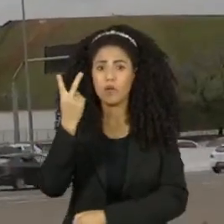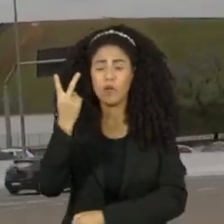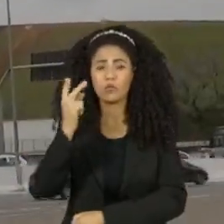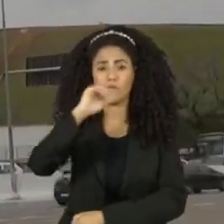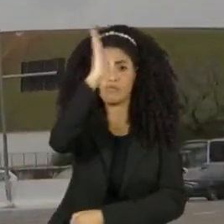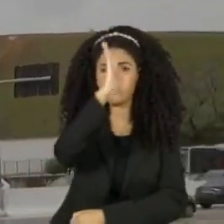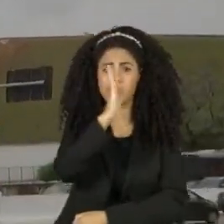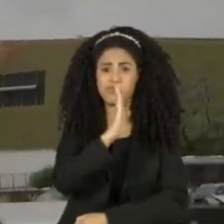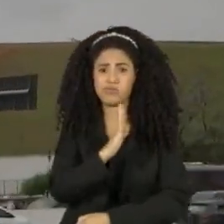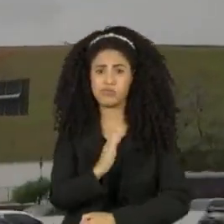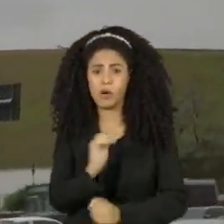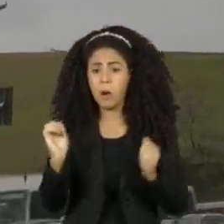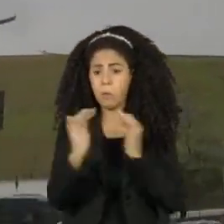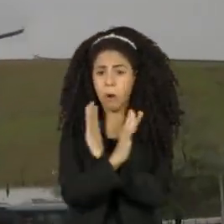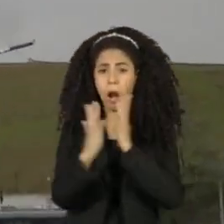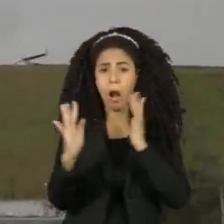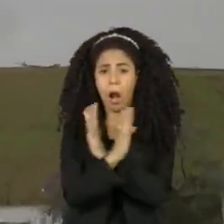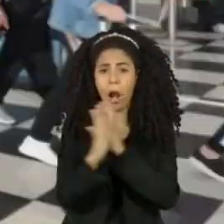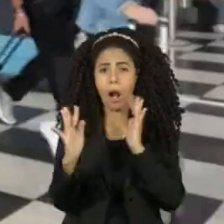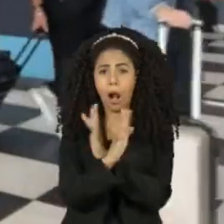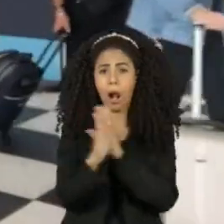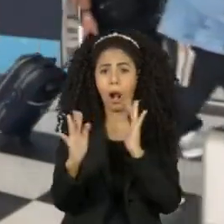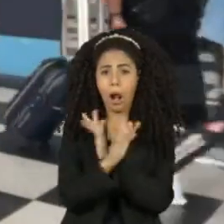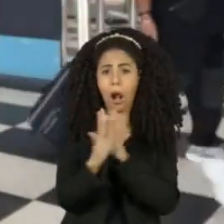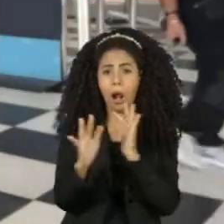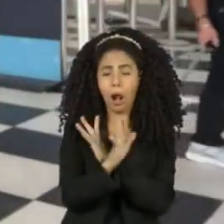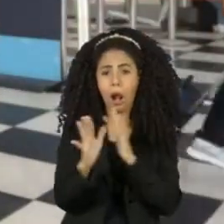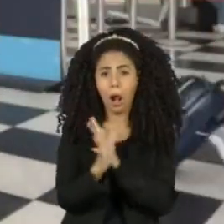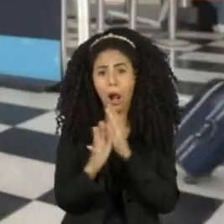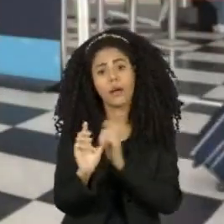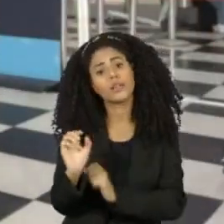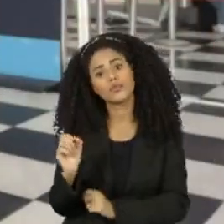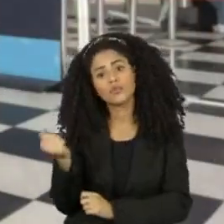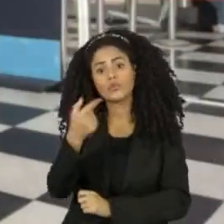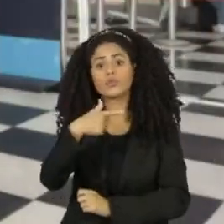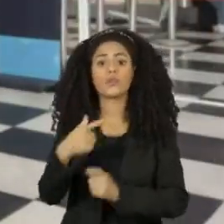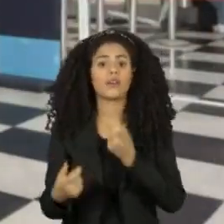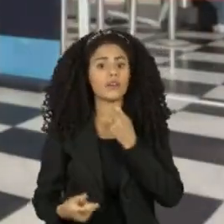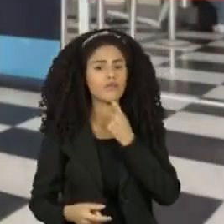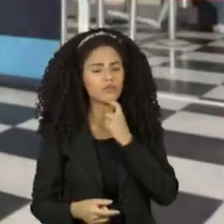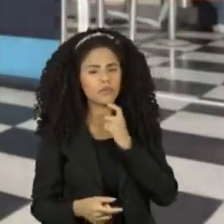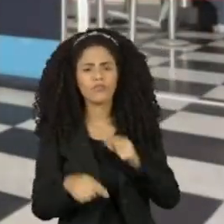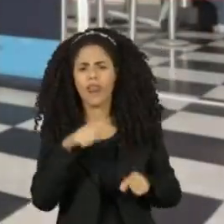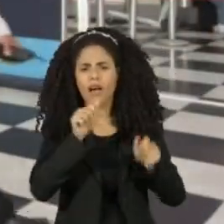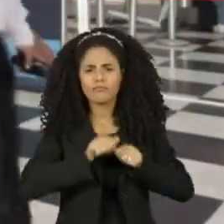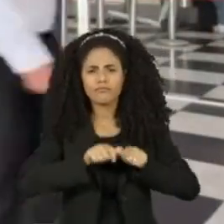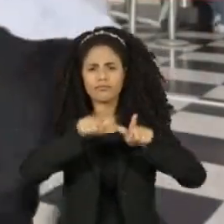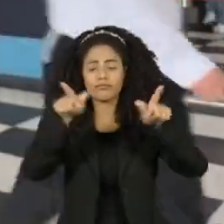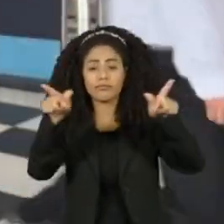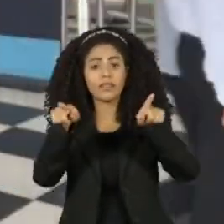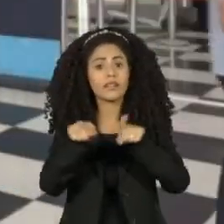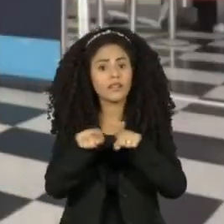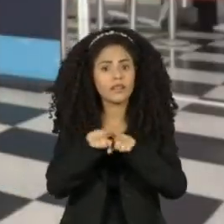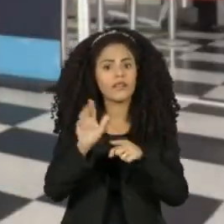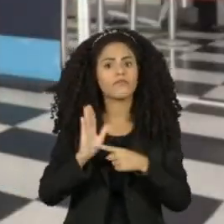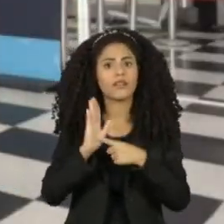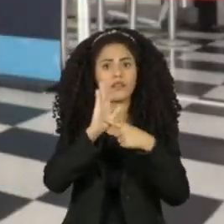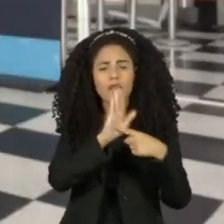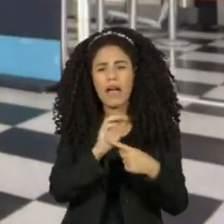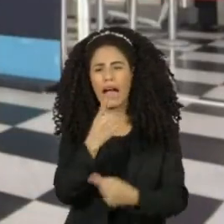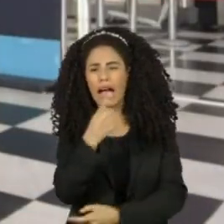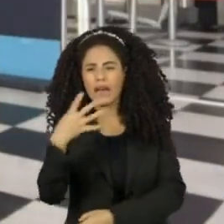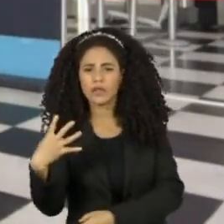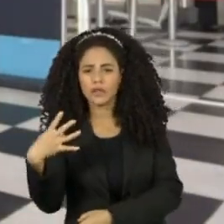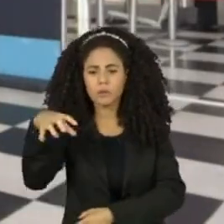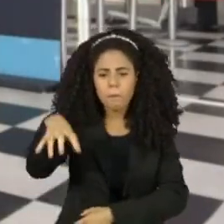movimentado do país, atrás apenas de Cumbica, em Guarulhos. Congonhas será leiloado em um grupo de outros